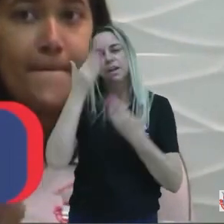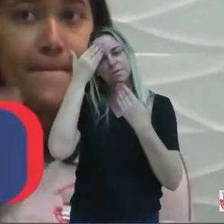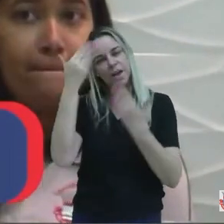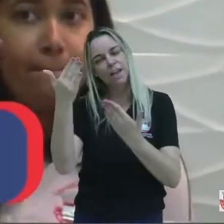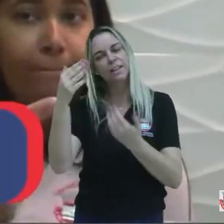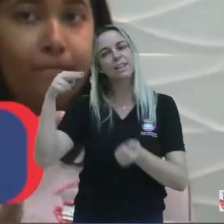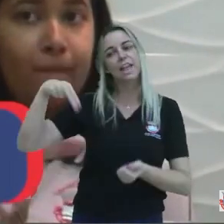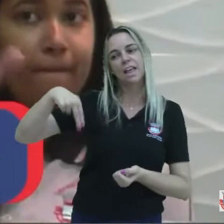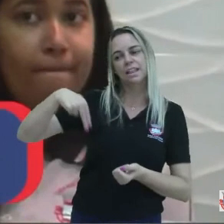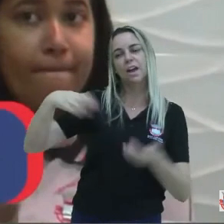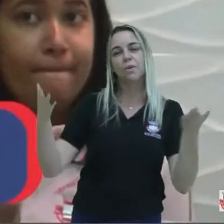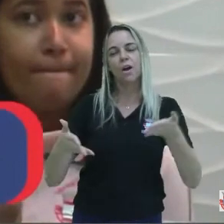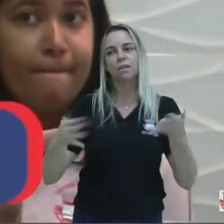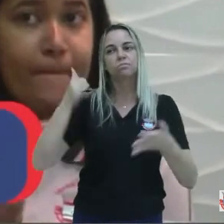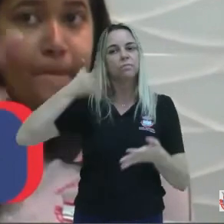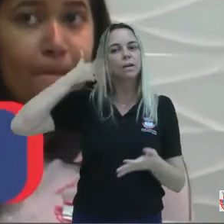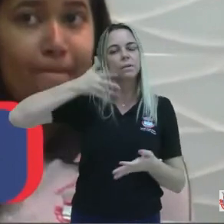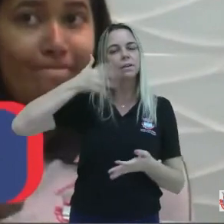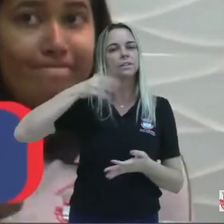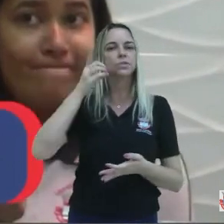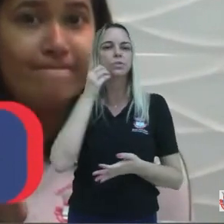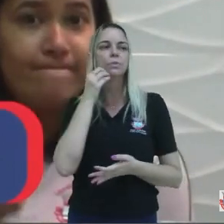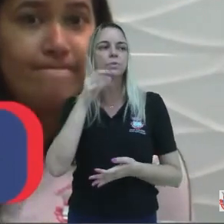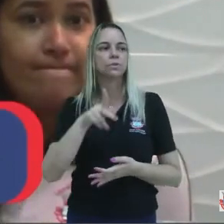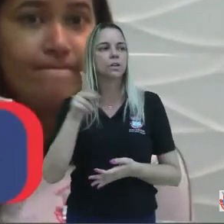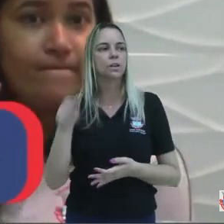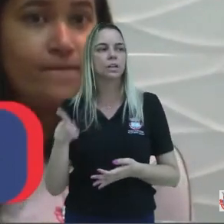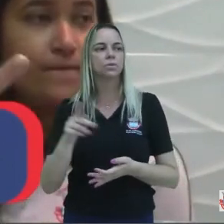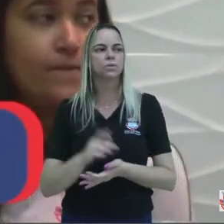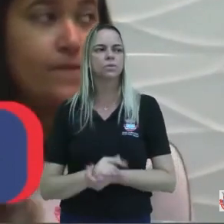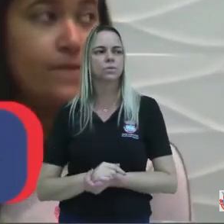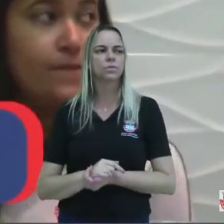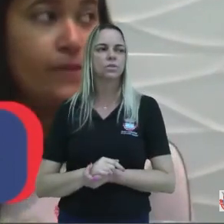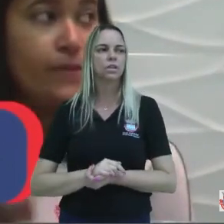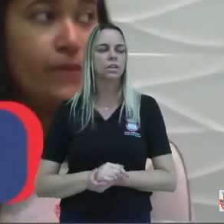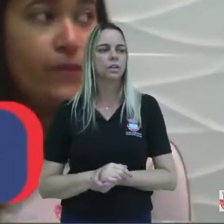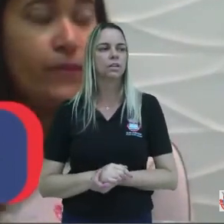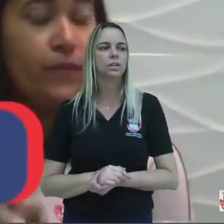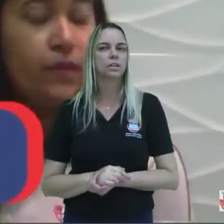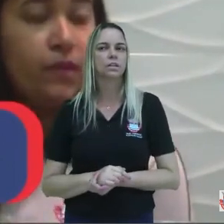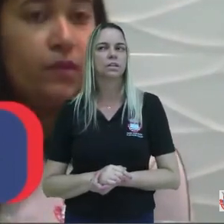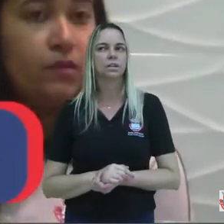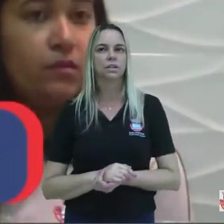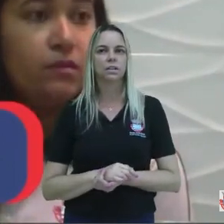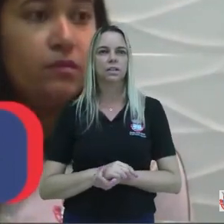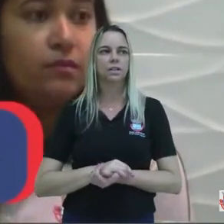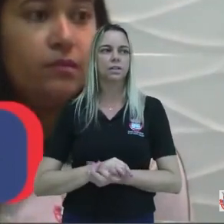deu um apoio muito grande. Tanto ela como o secretário de Ação Social, Martoni,